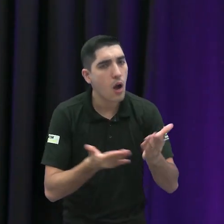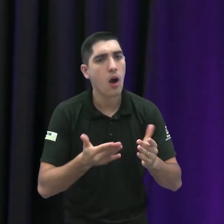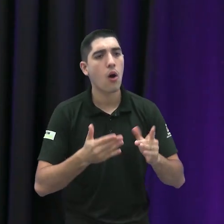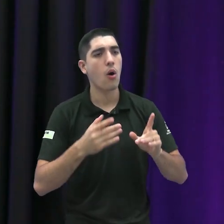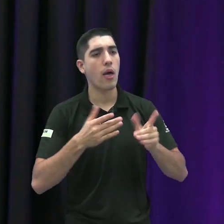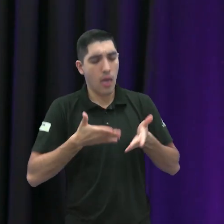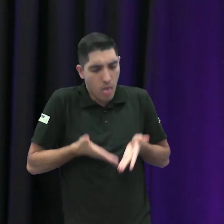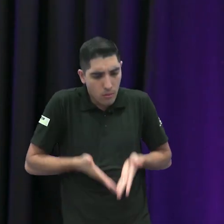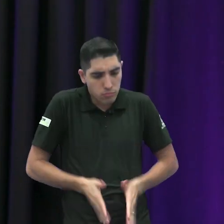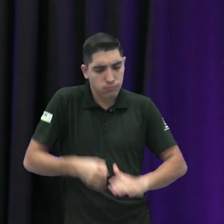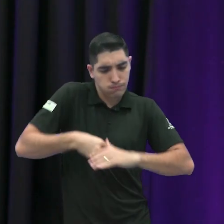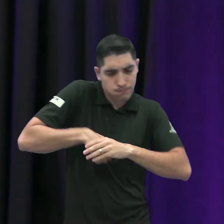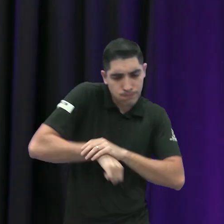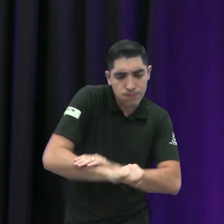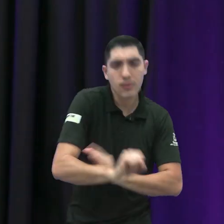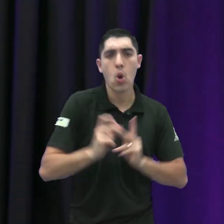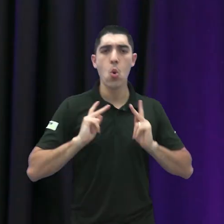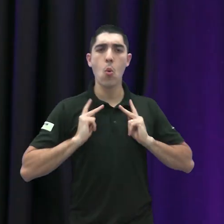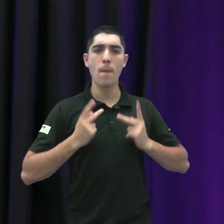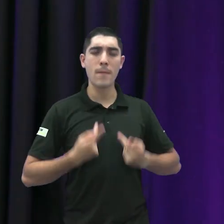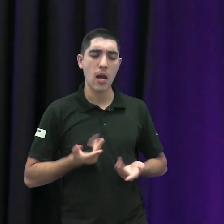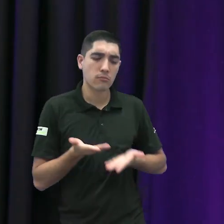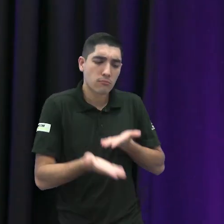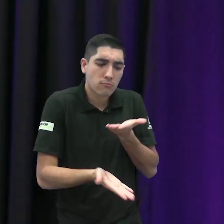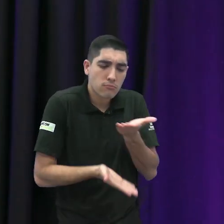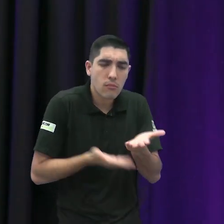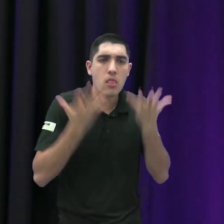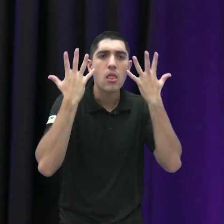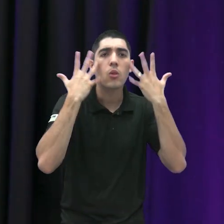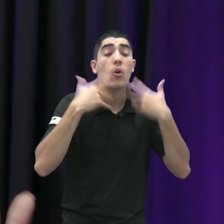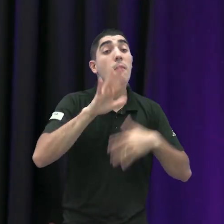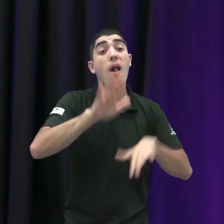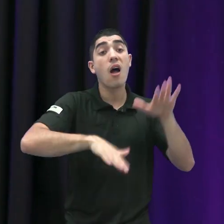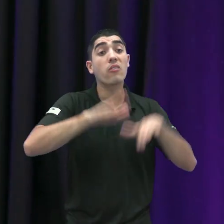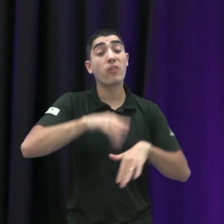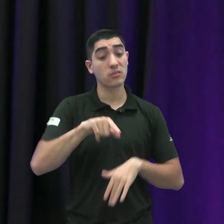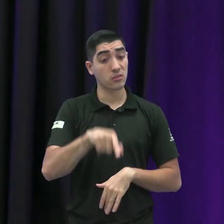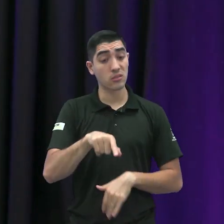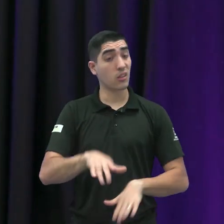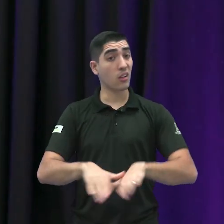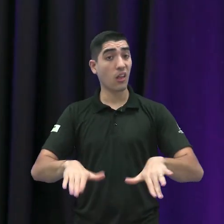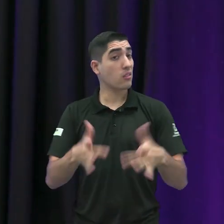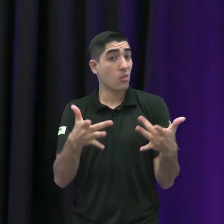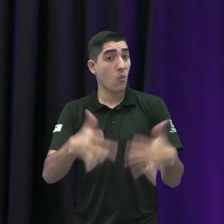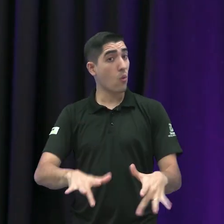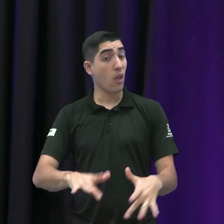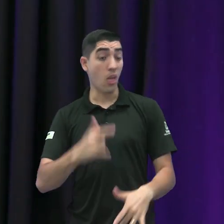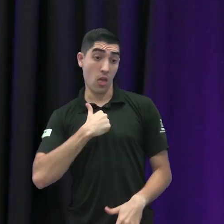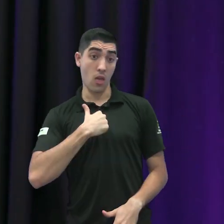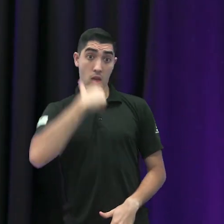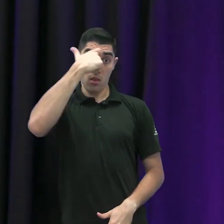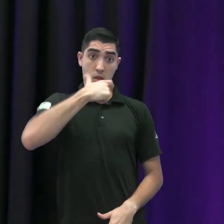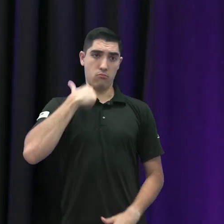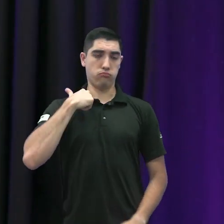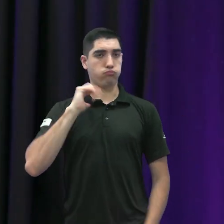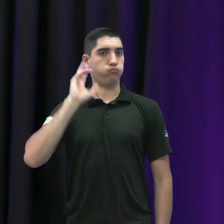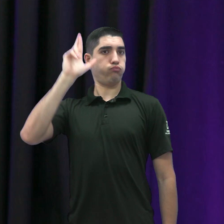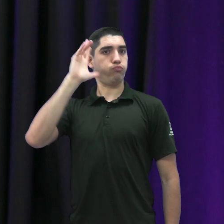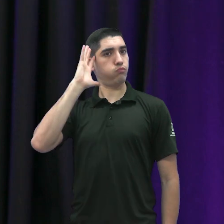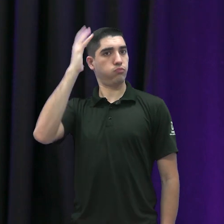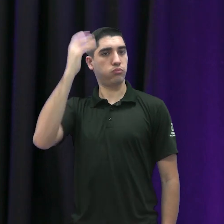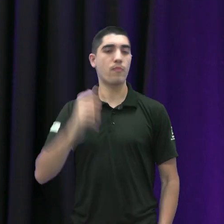parto humanizado, mas muitas coisas a gente não sabe se a criança quer, muita coisa sou eu que decido,